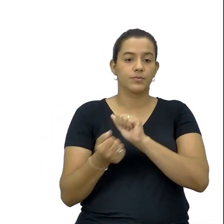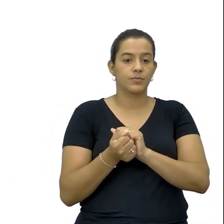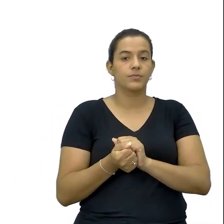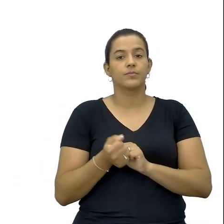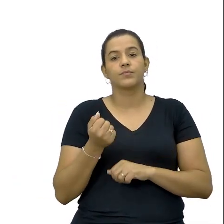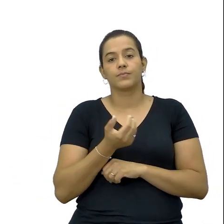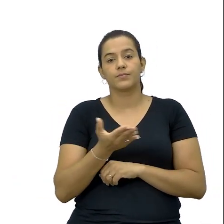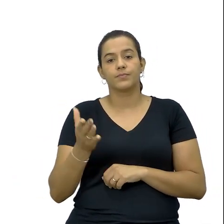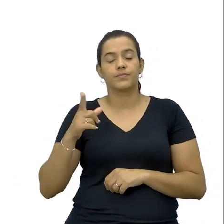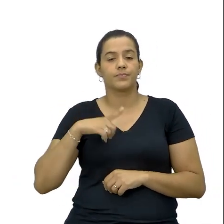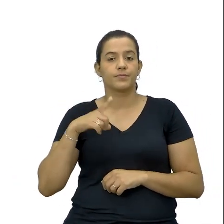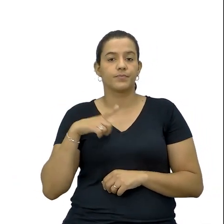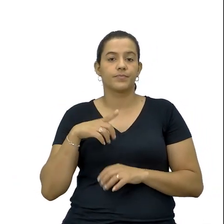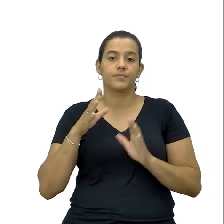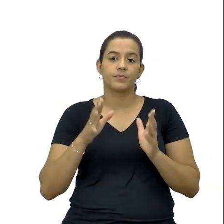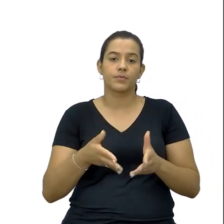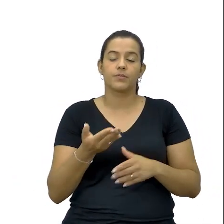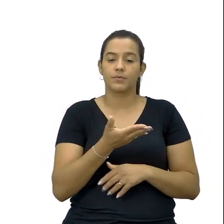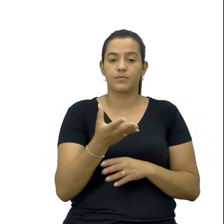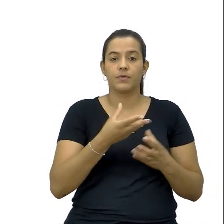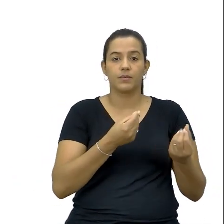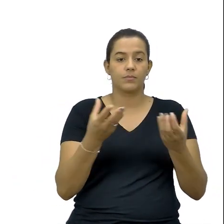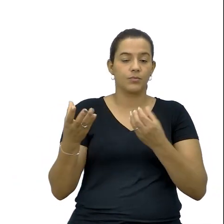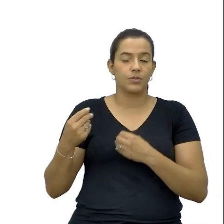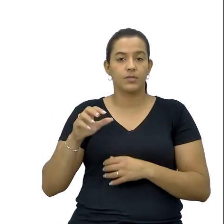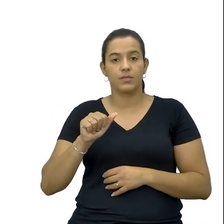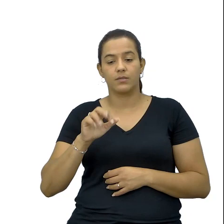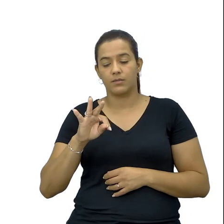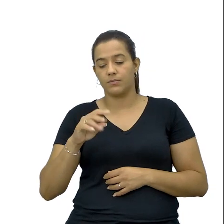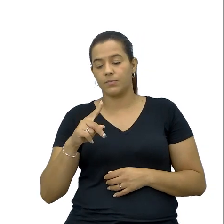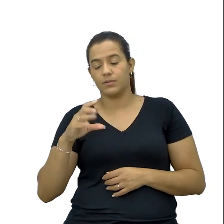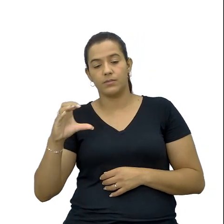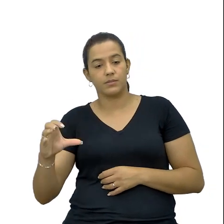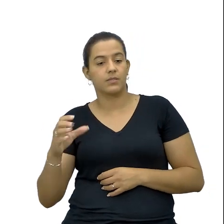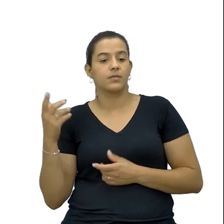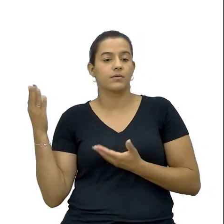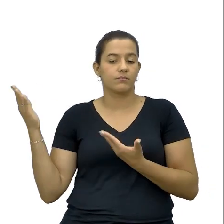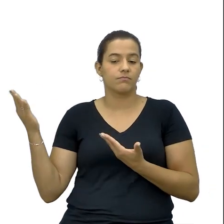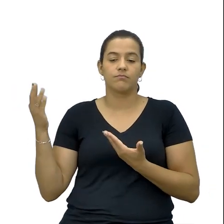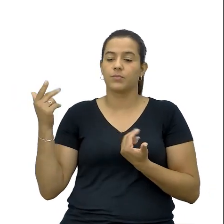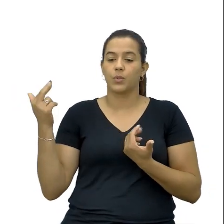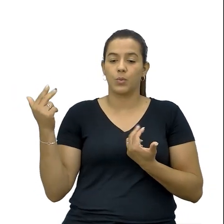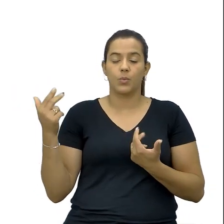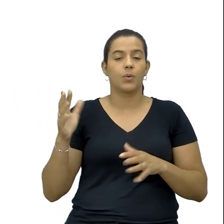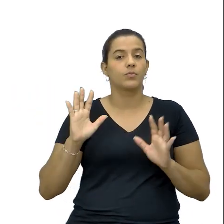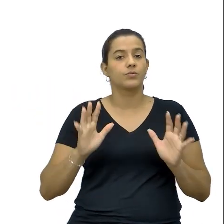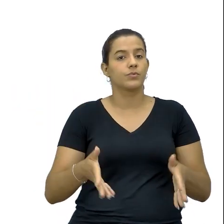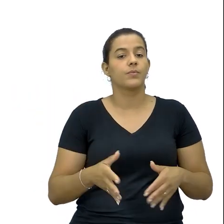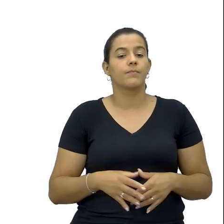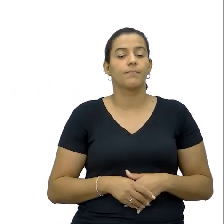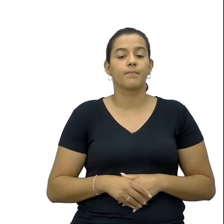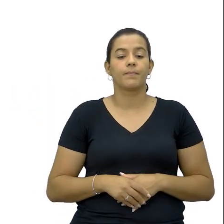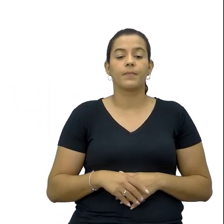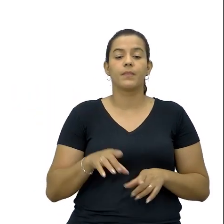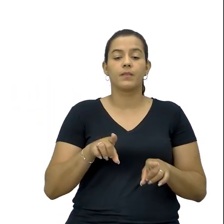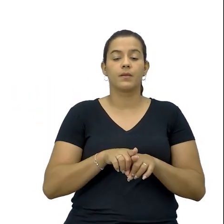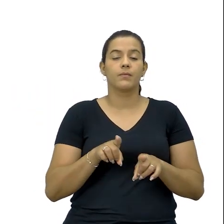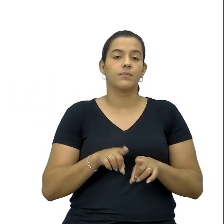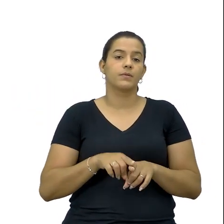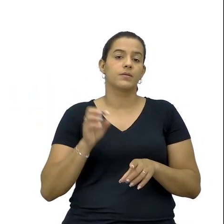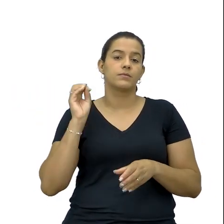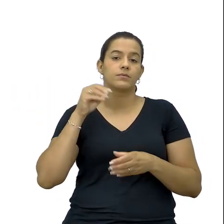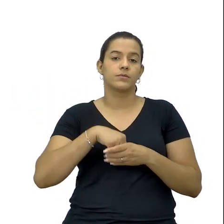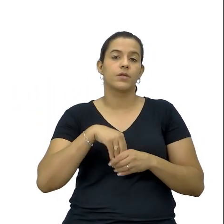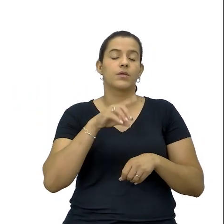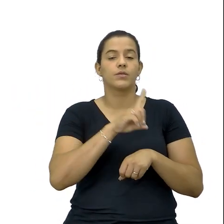coordenadores, eu acho que vocês já tiveram muitas ATPCs com esse caderno, né? Tanto a ATPC interno da escola, quanto a ATPCs